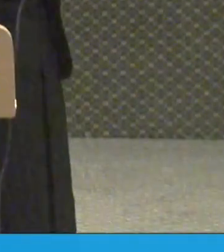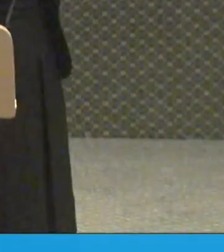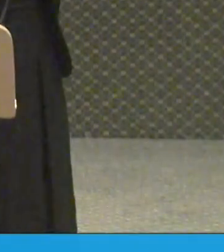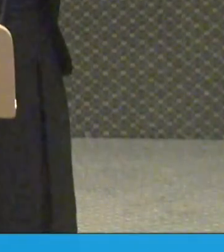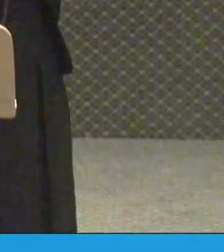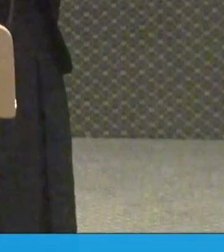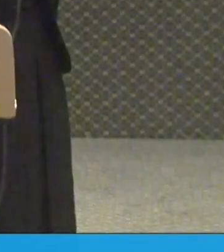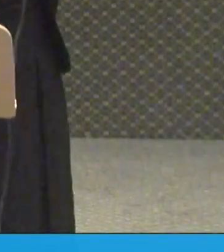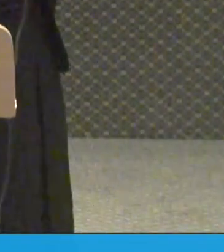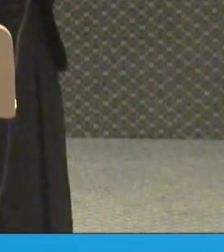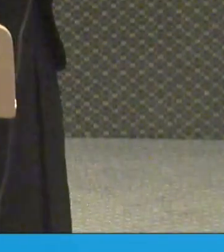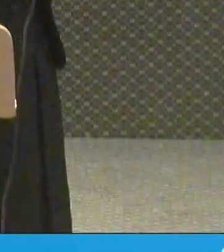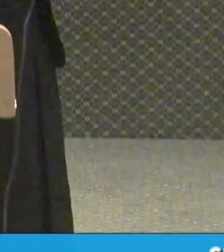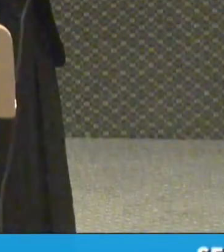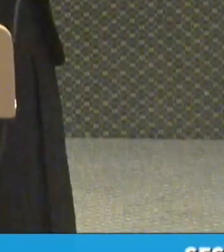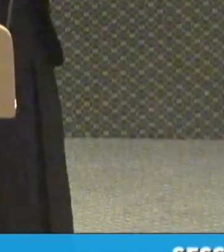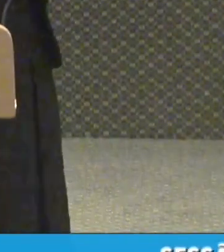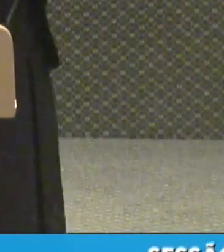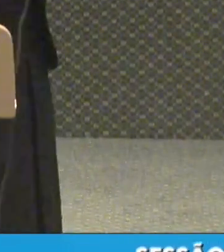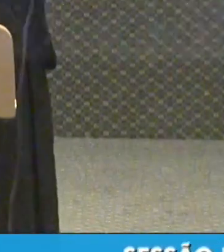Senhor,